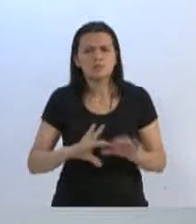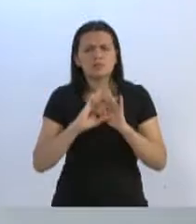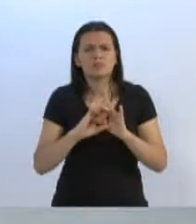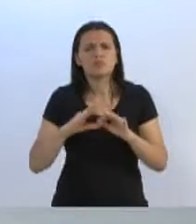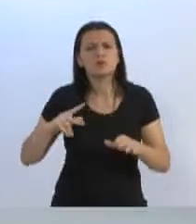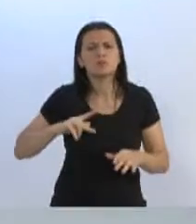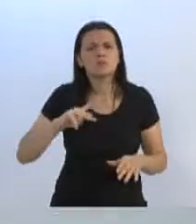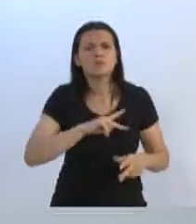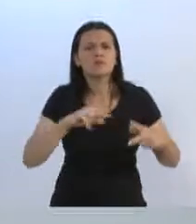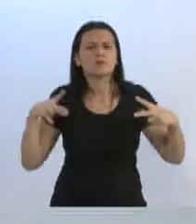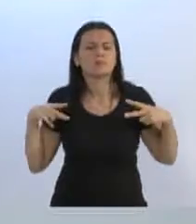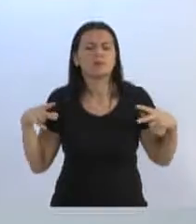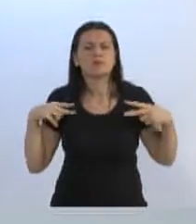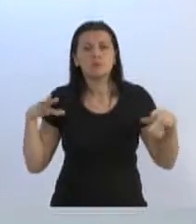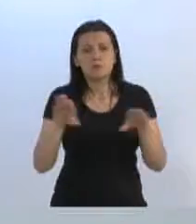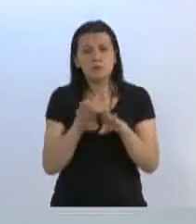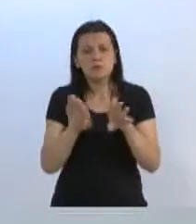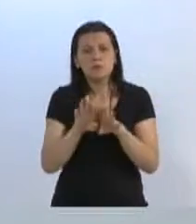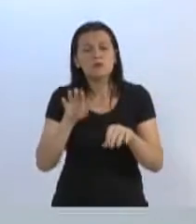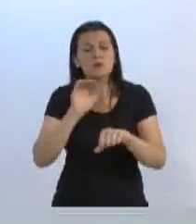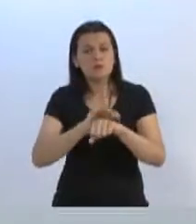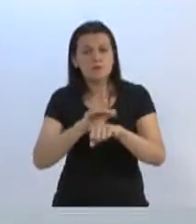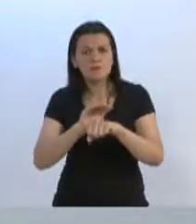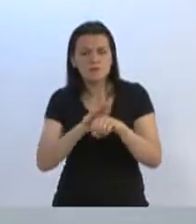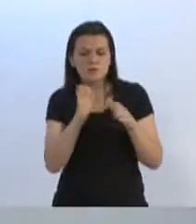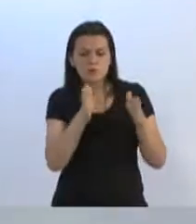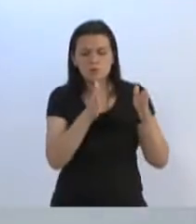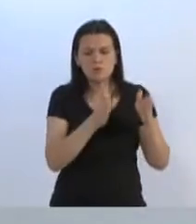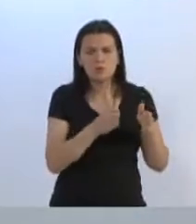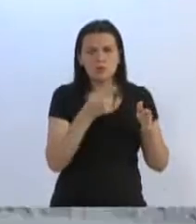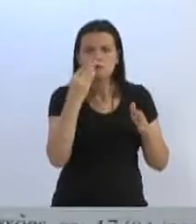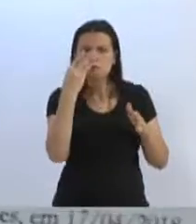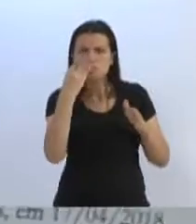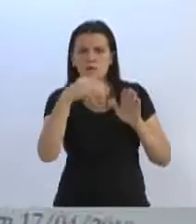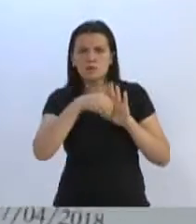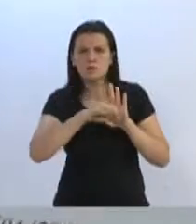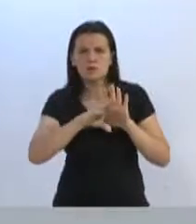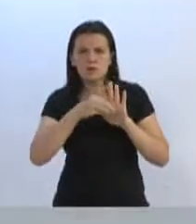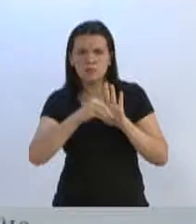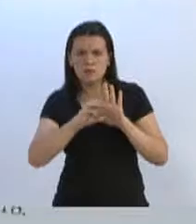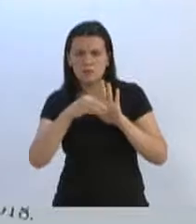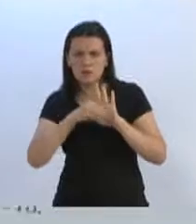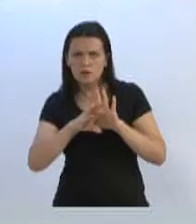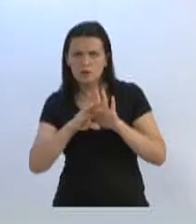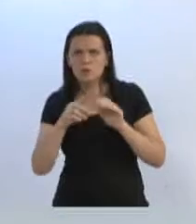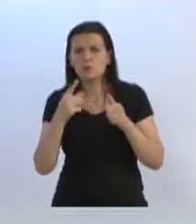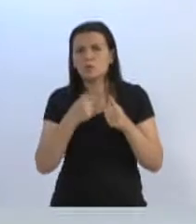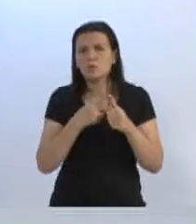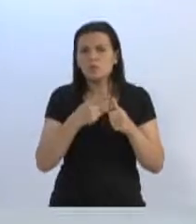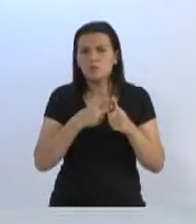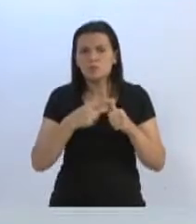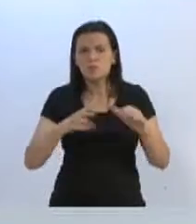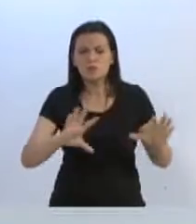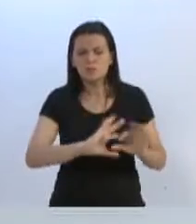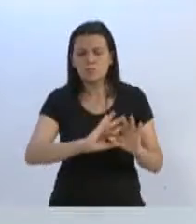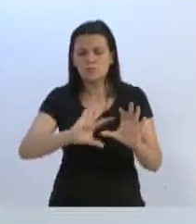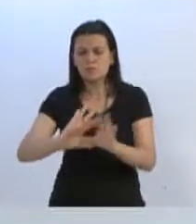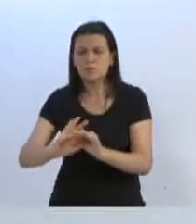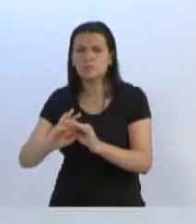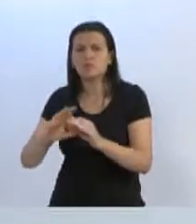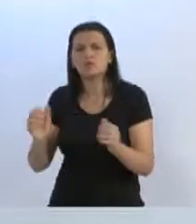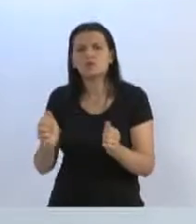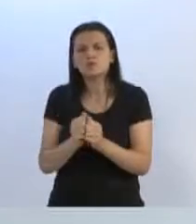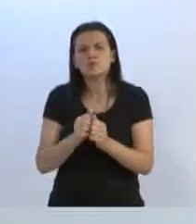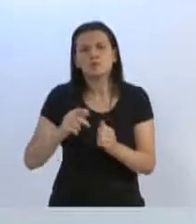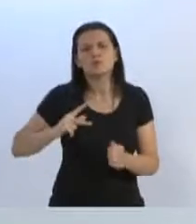público-privadas, e aí eu quero fazer, de um lado, são 3 indicações aqui, até para ficar mais claro, uma que envolve parceria público-privada, e aí eu